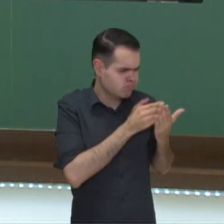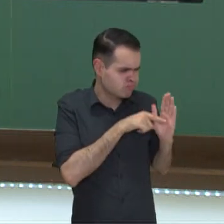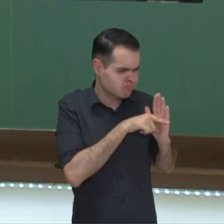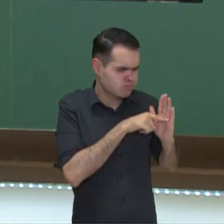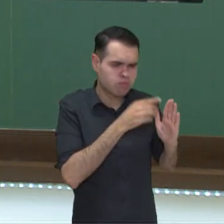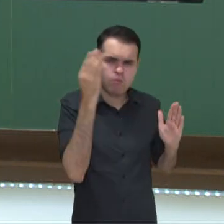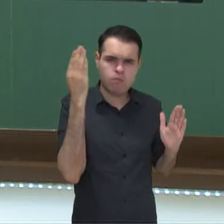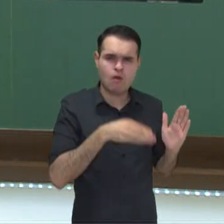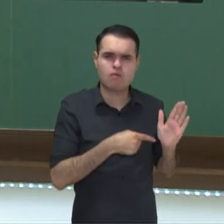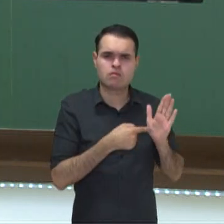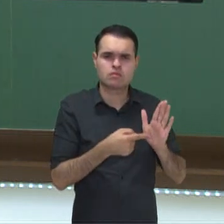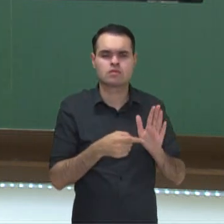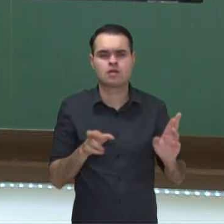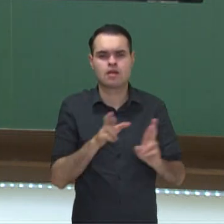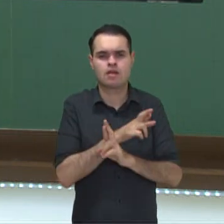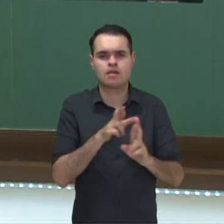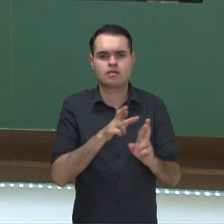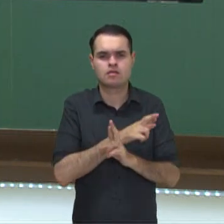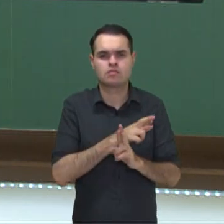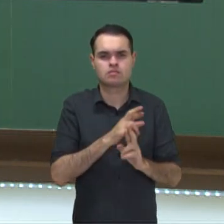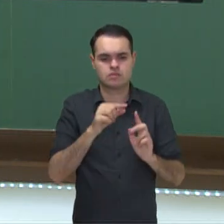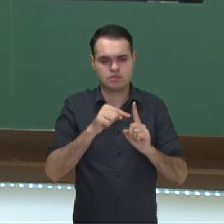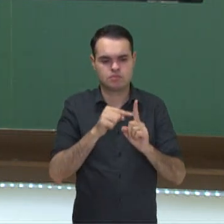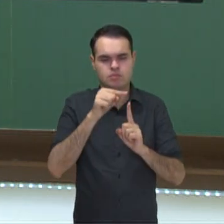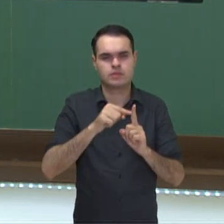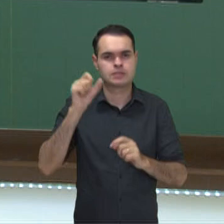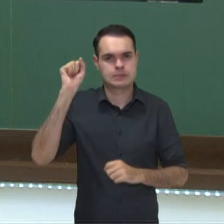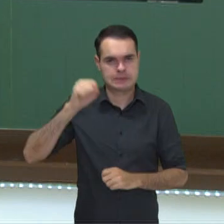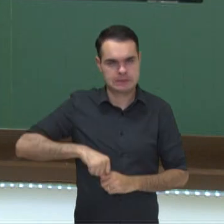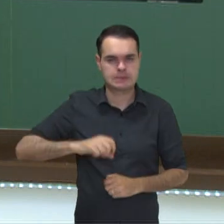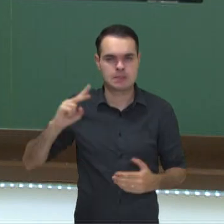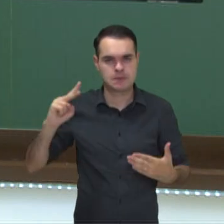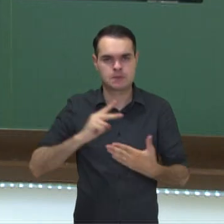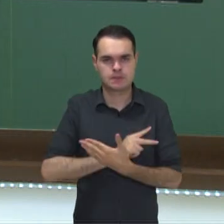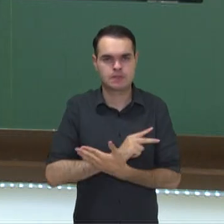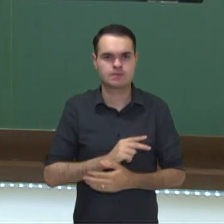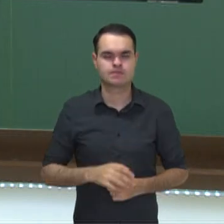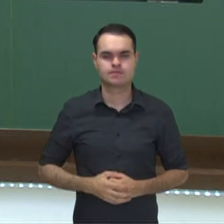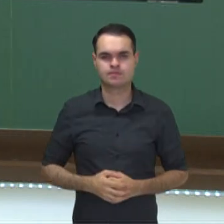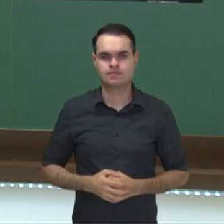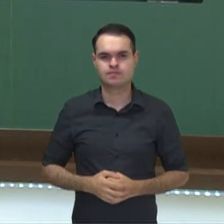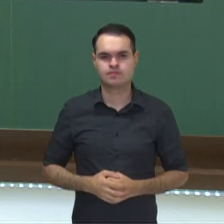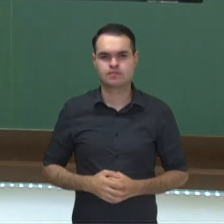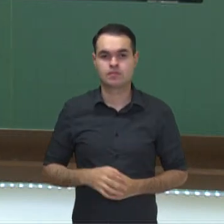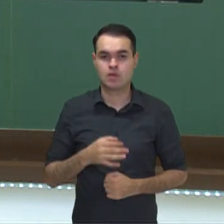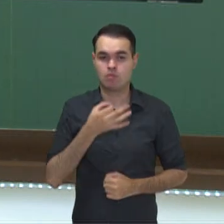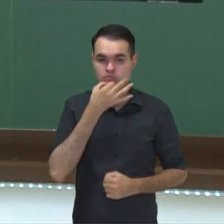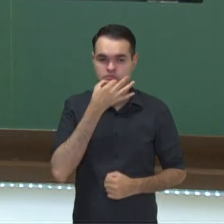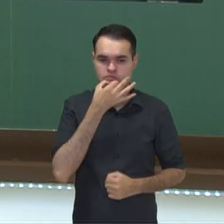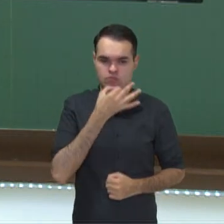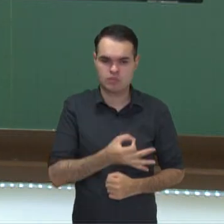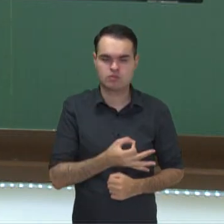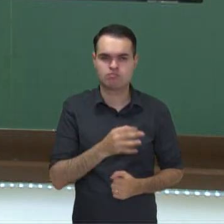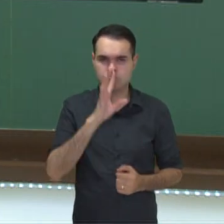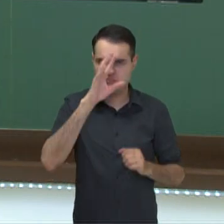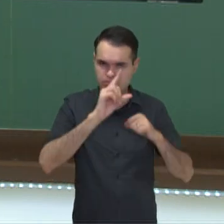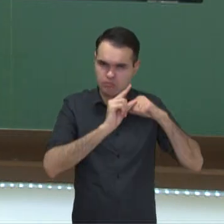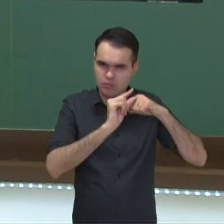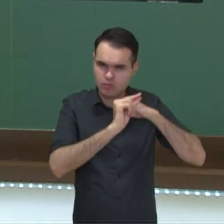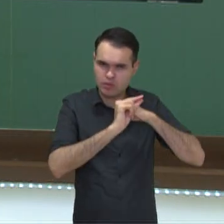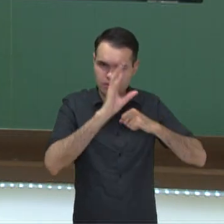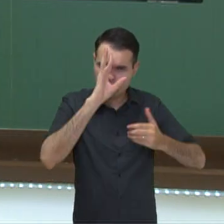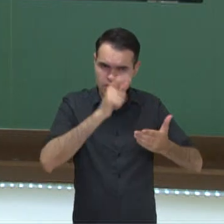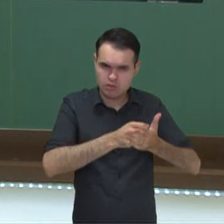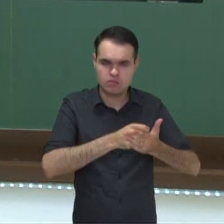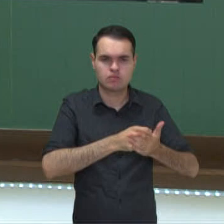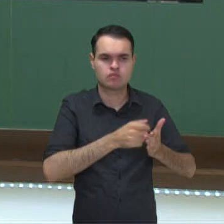que essa relação da temperatura, sim, acontece entre as cidades. Então, um argumento de autoridade, o discurso